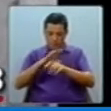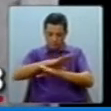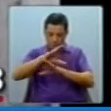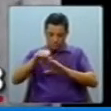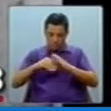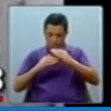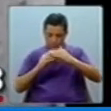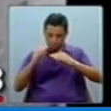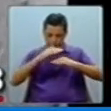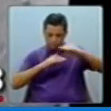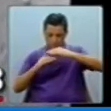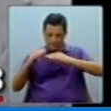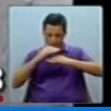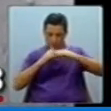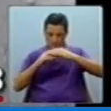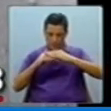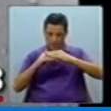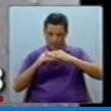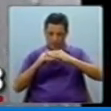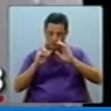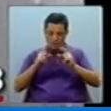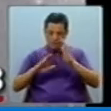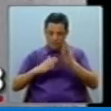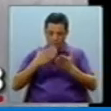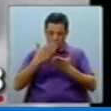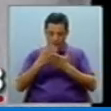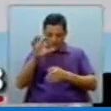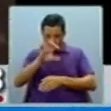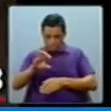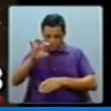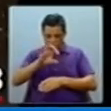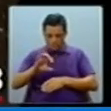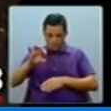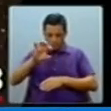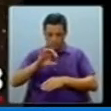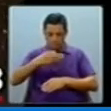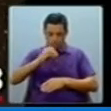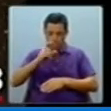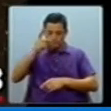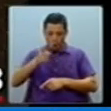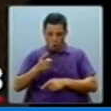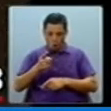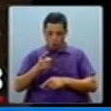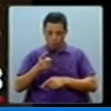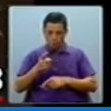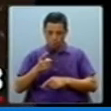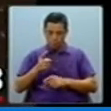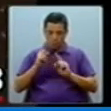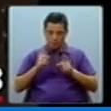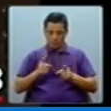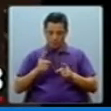camada mais espessa que lhe dá a forma, digamos assim, de pó, no fundo de pó. E, portanto, é